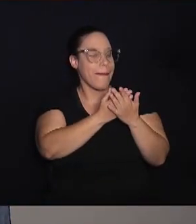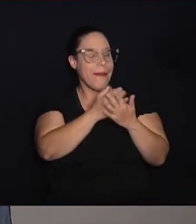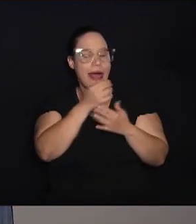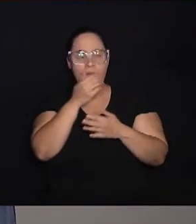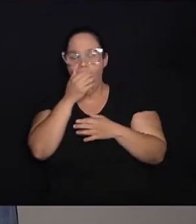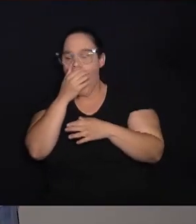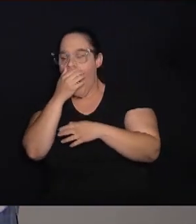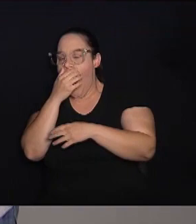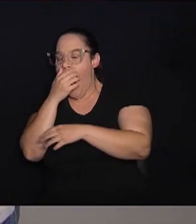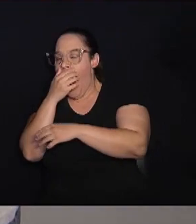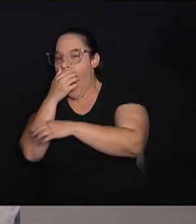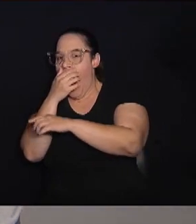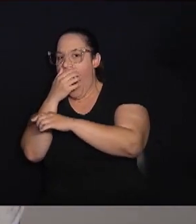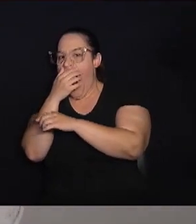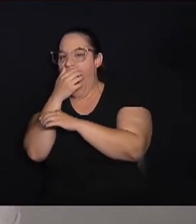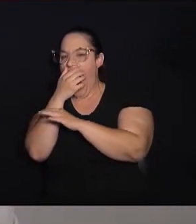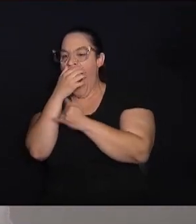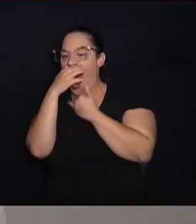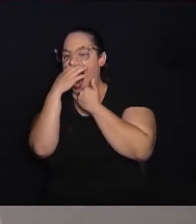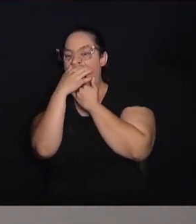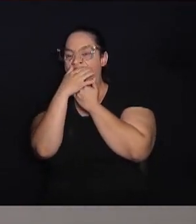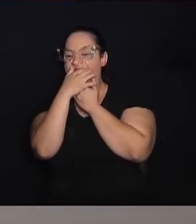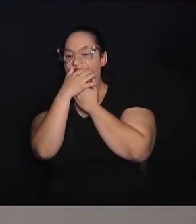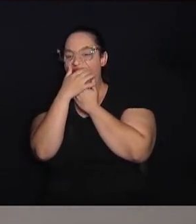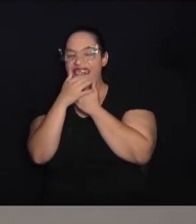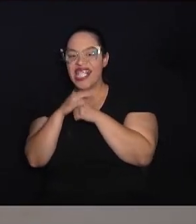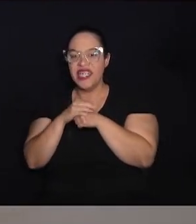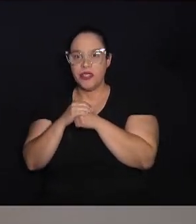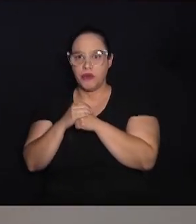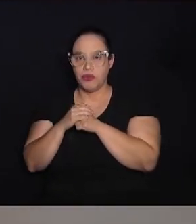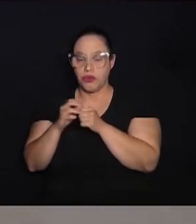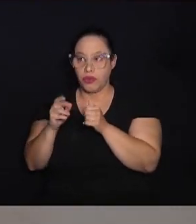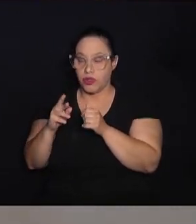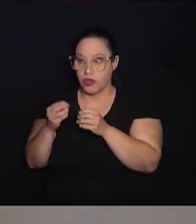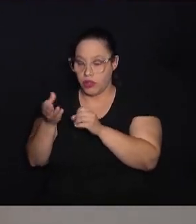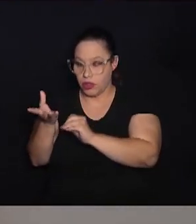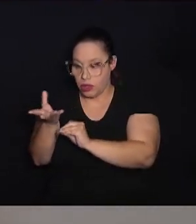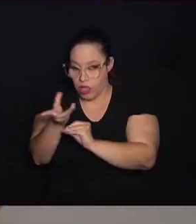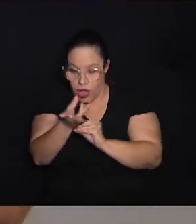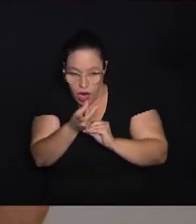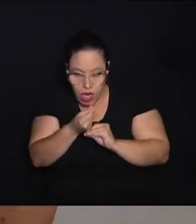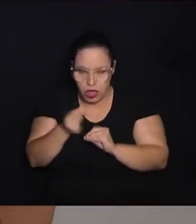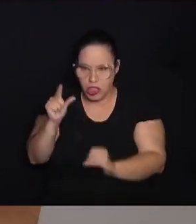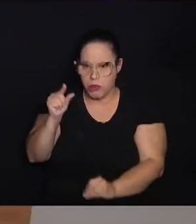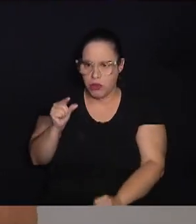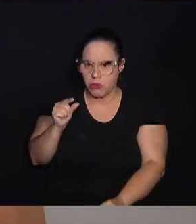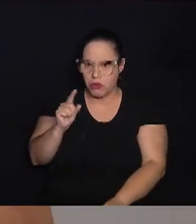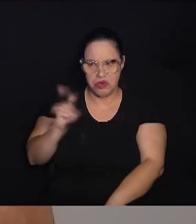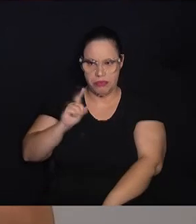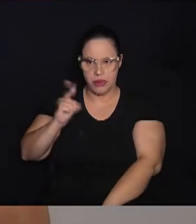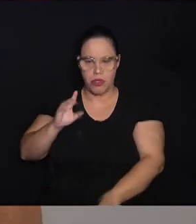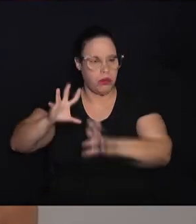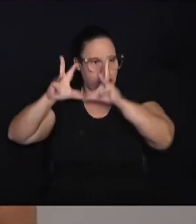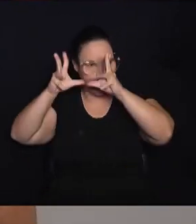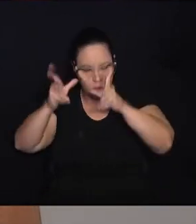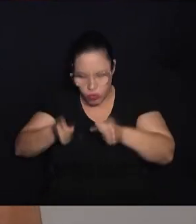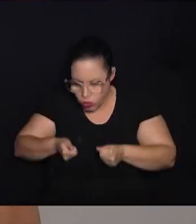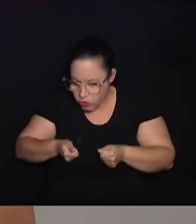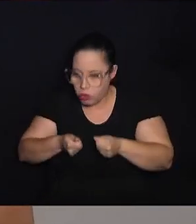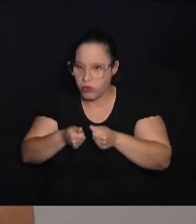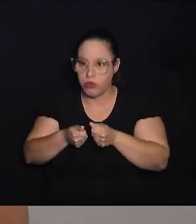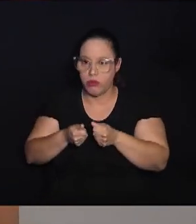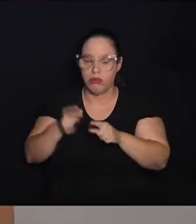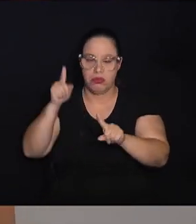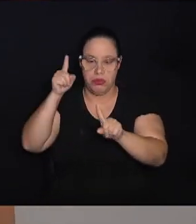é quebrar o estigma de que desenho ou arte é algo sobrenatural que é algo para poucos na verdade não é é para todos nós então acho que o principal